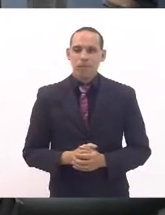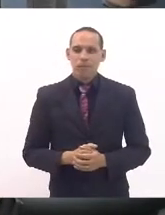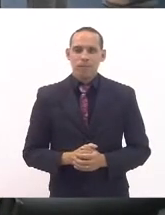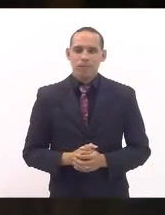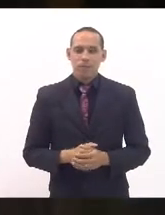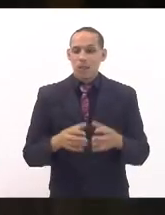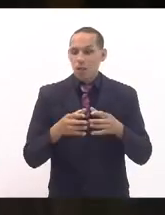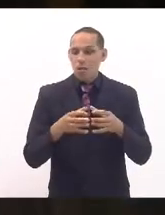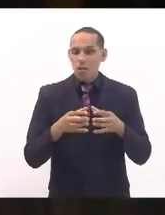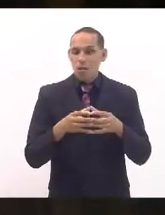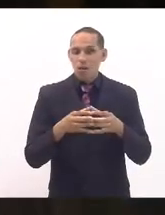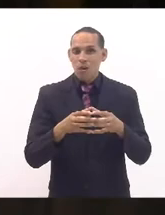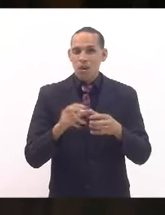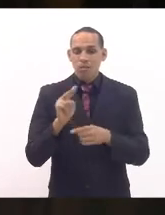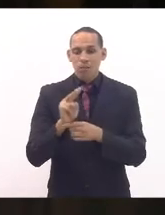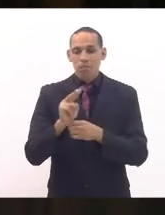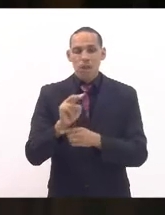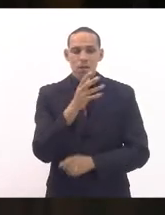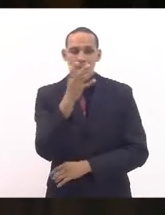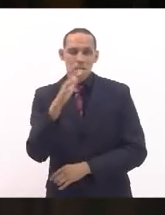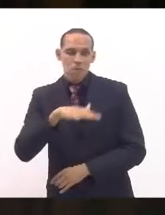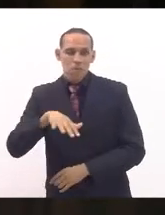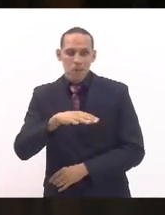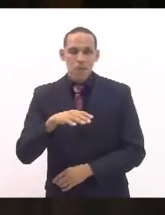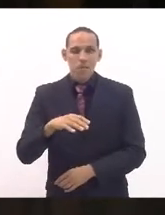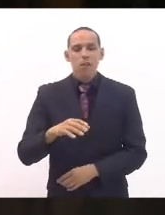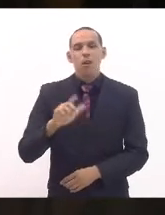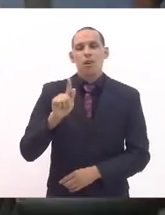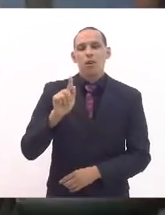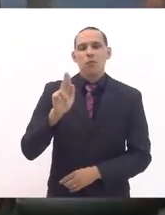Pela Comissão de Defesa do Meio Ambiente, deputado Gustavo Schmidt.